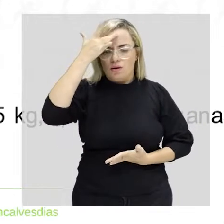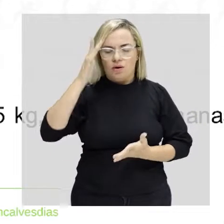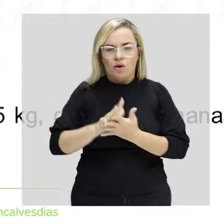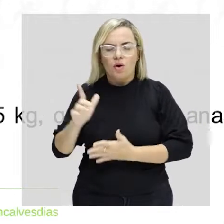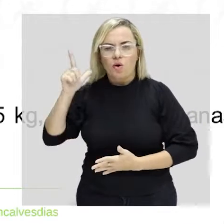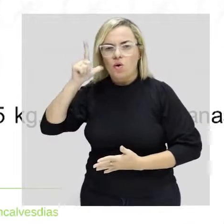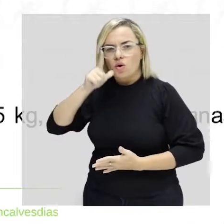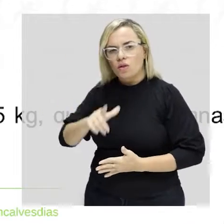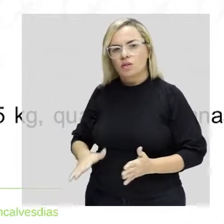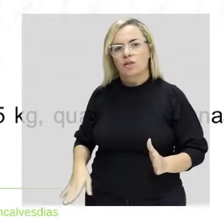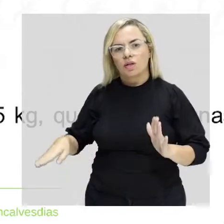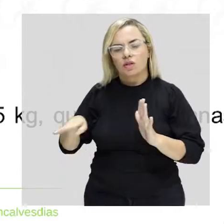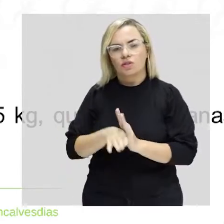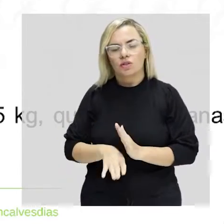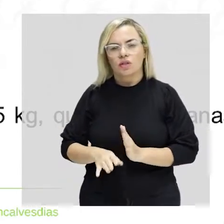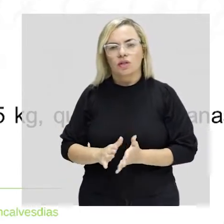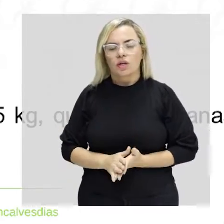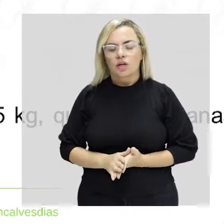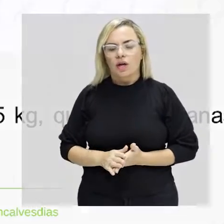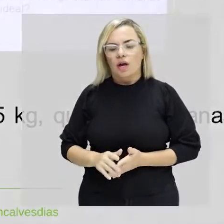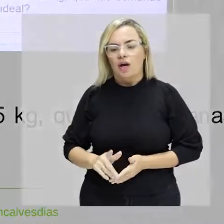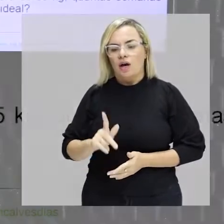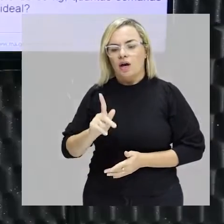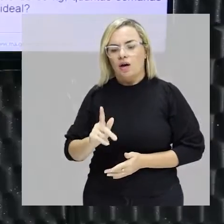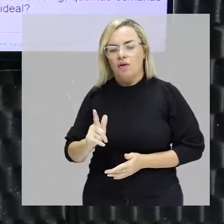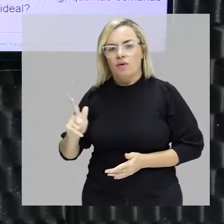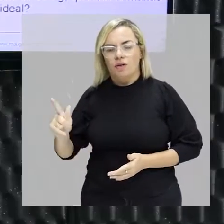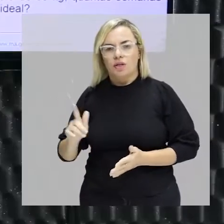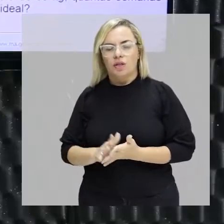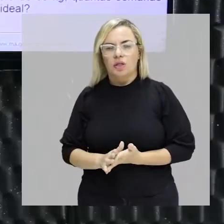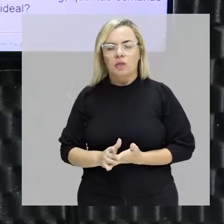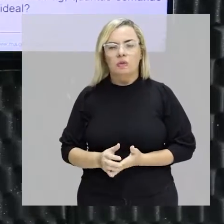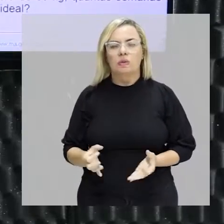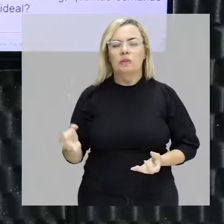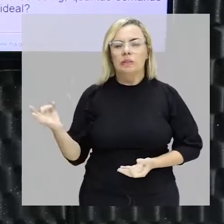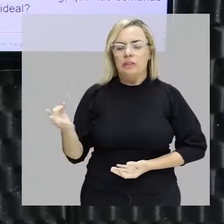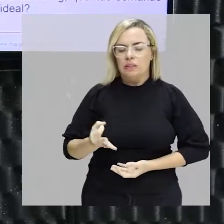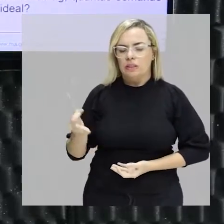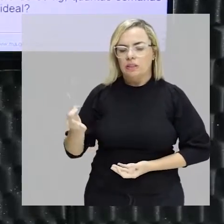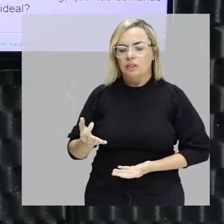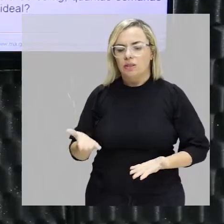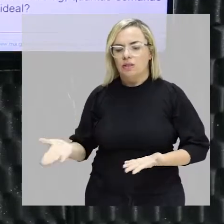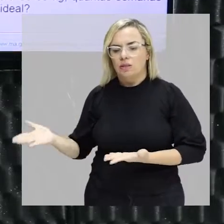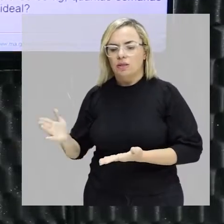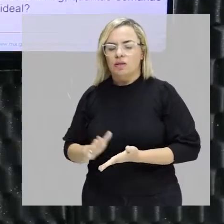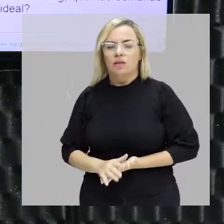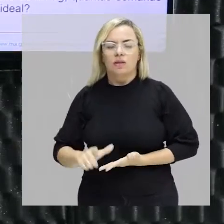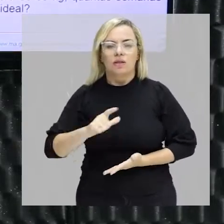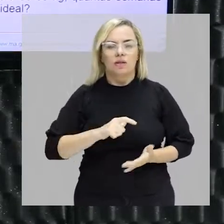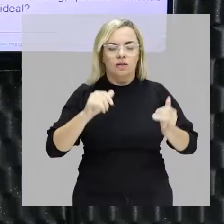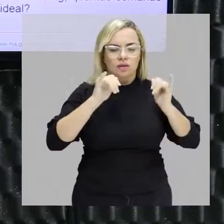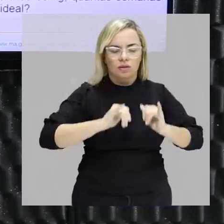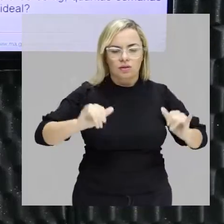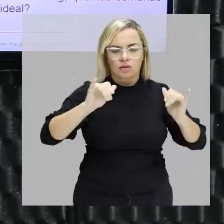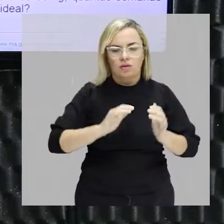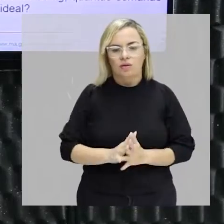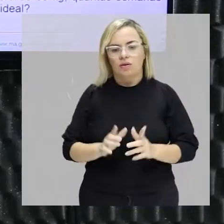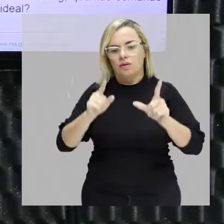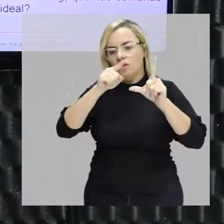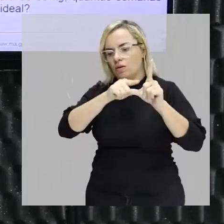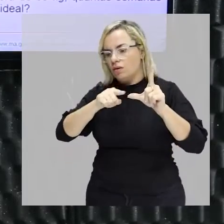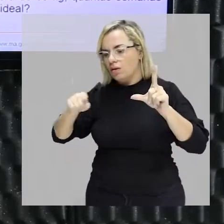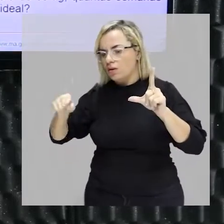esse peso ideal? Bom, aqui o que a gente faz? A gente já tem a lei de formação, tem até o gráfico para nos